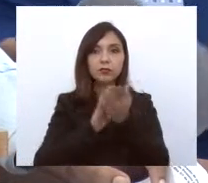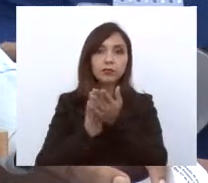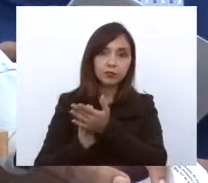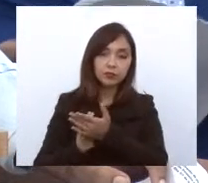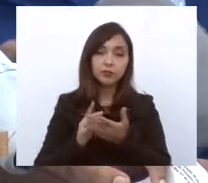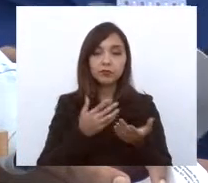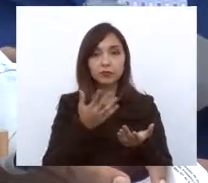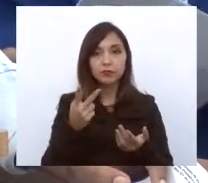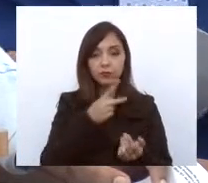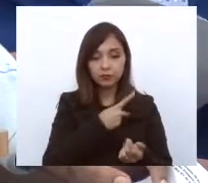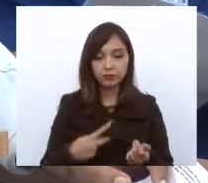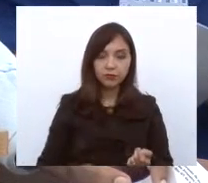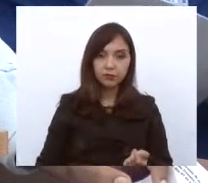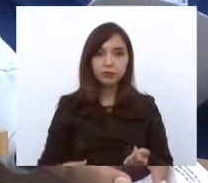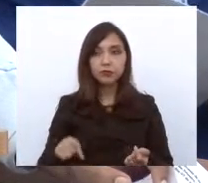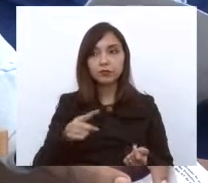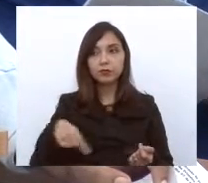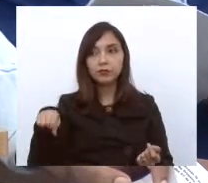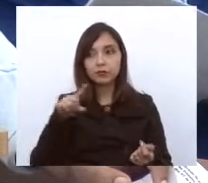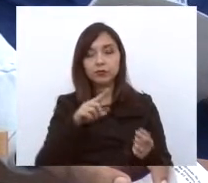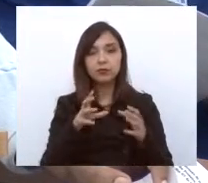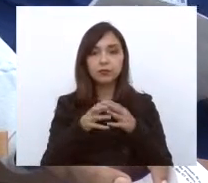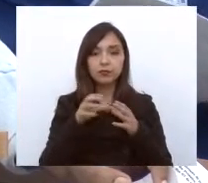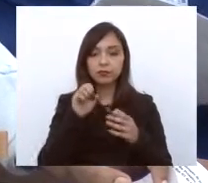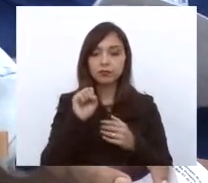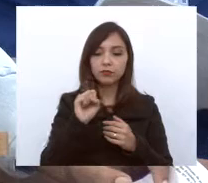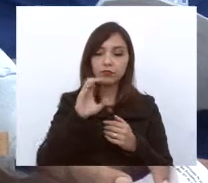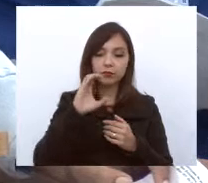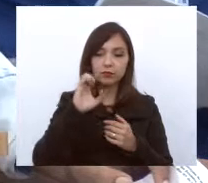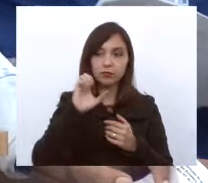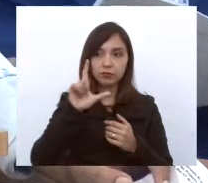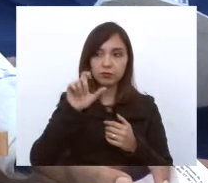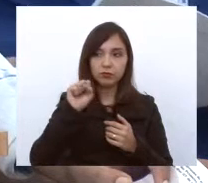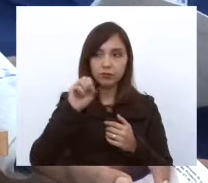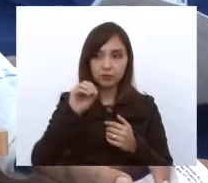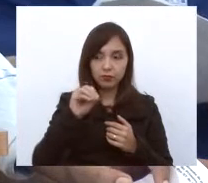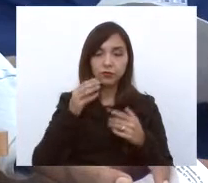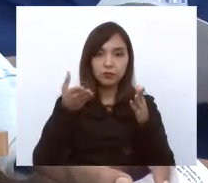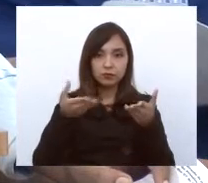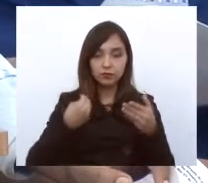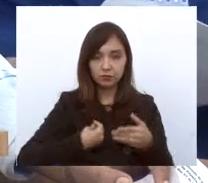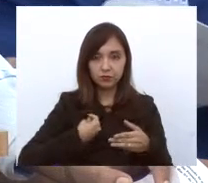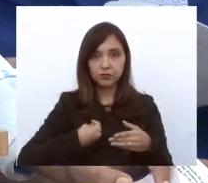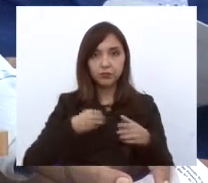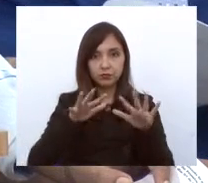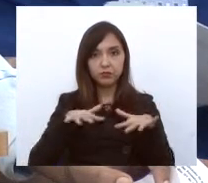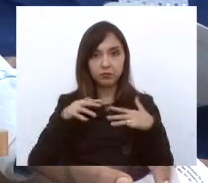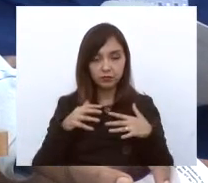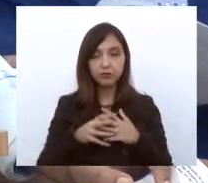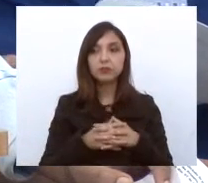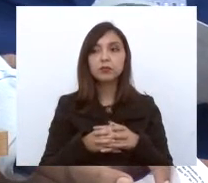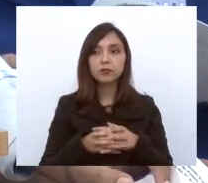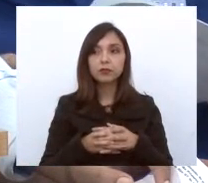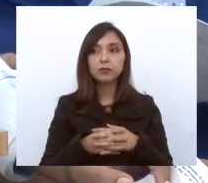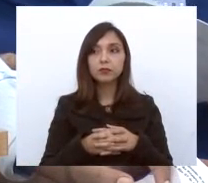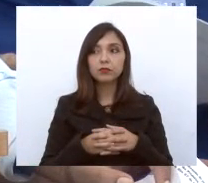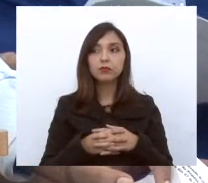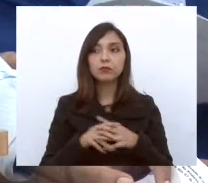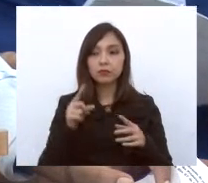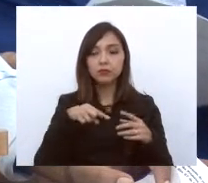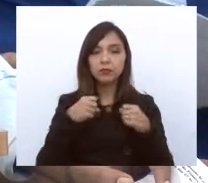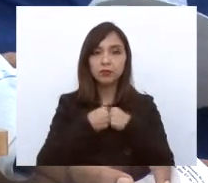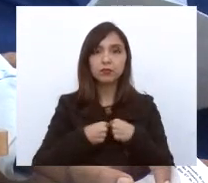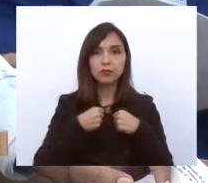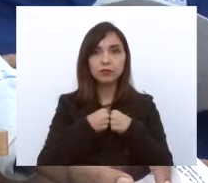parabenizar ao presidente da equipe do Vasco, o Celso, né, que faz presente aqui na galeria, que vem sendo um